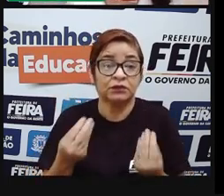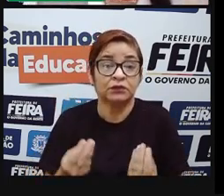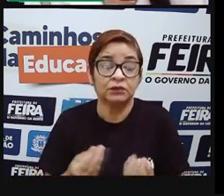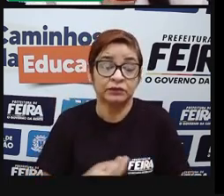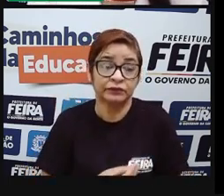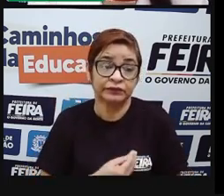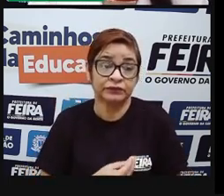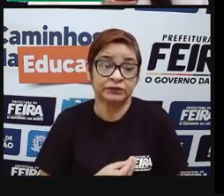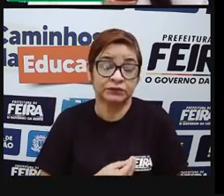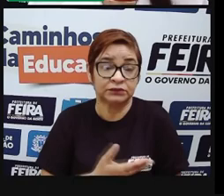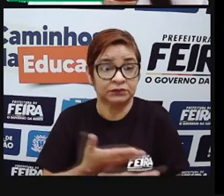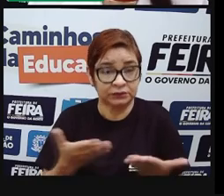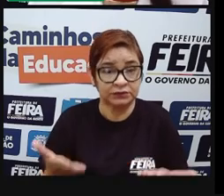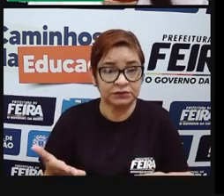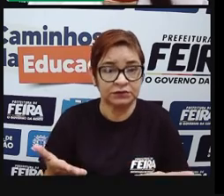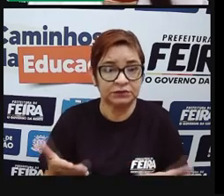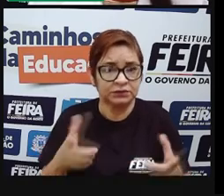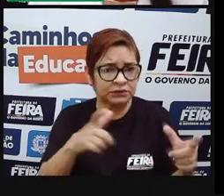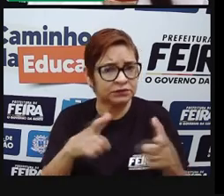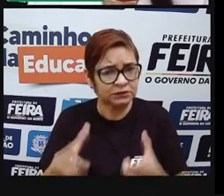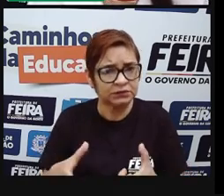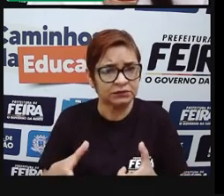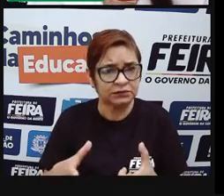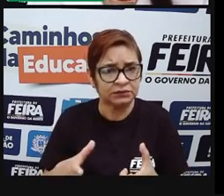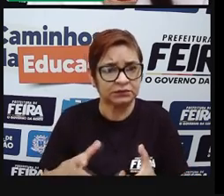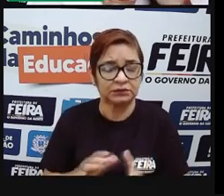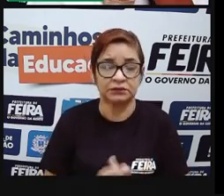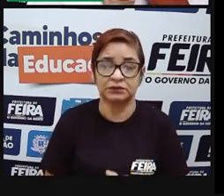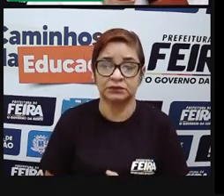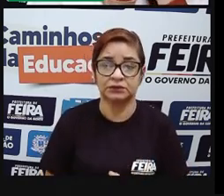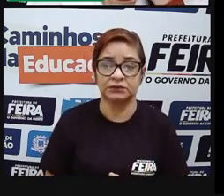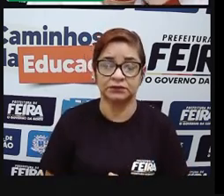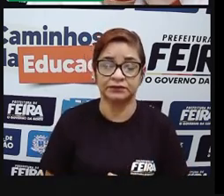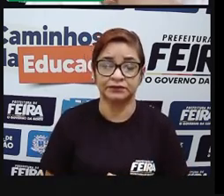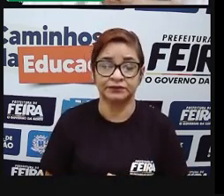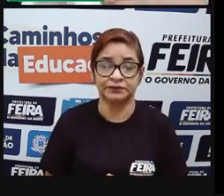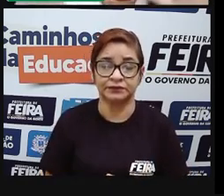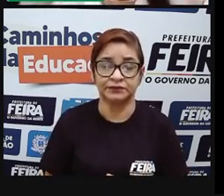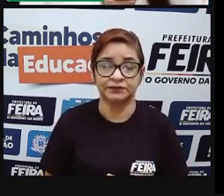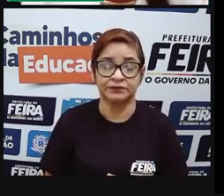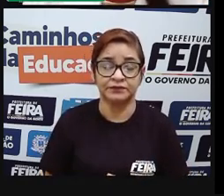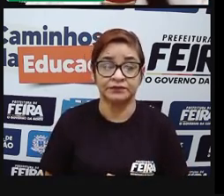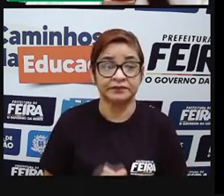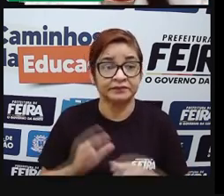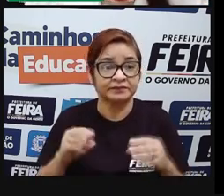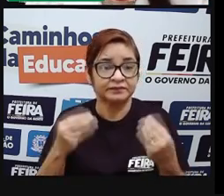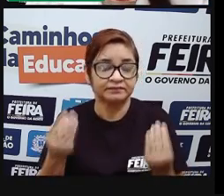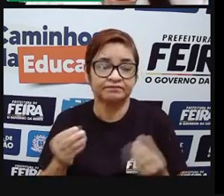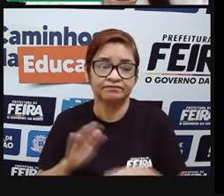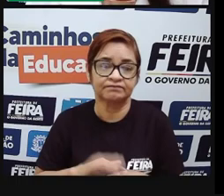E qual é né ah é a principal